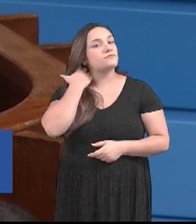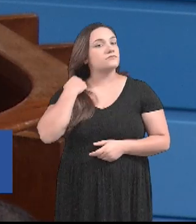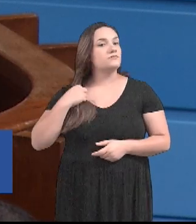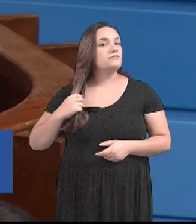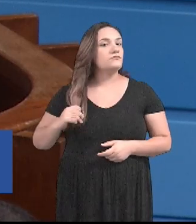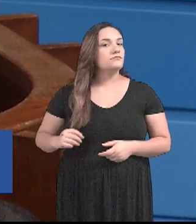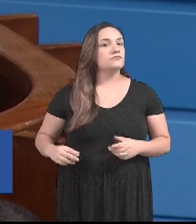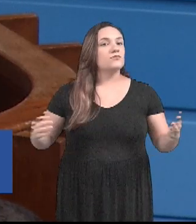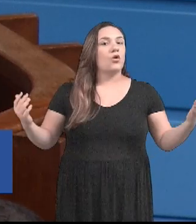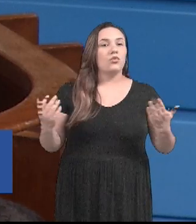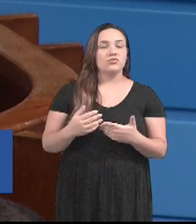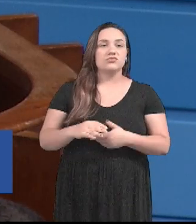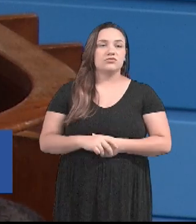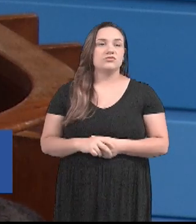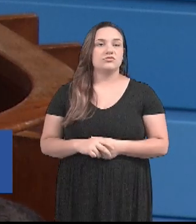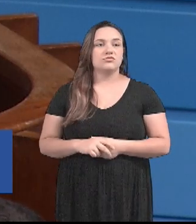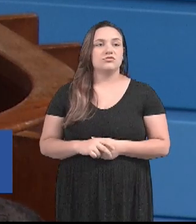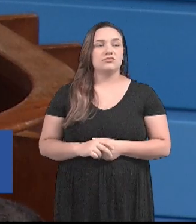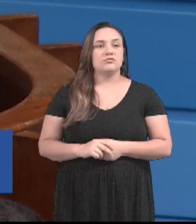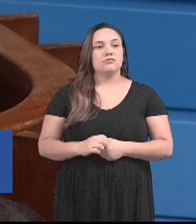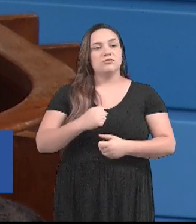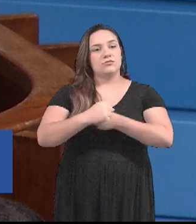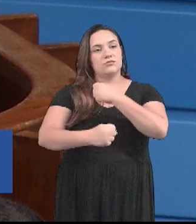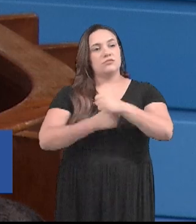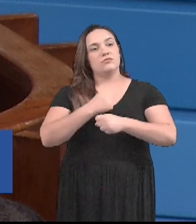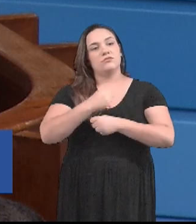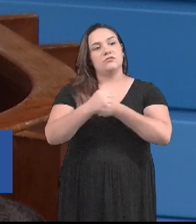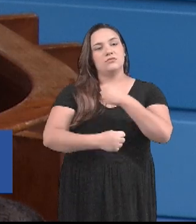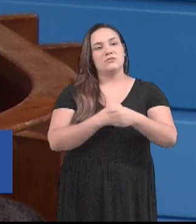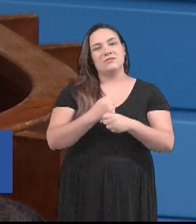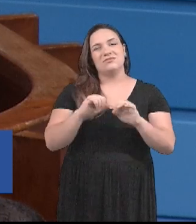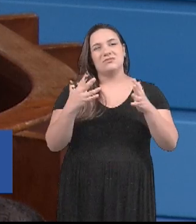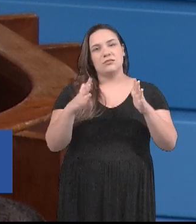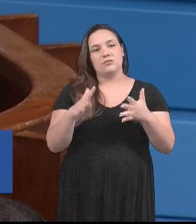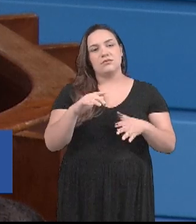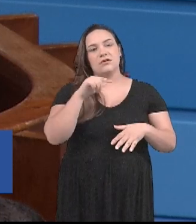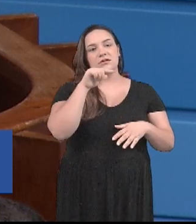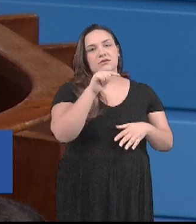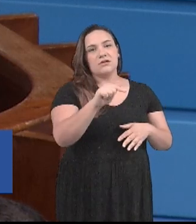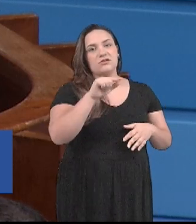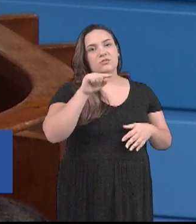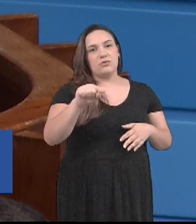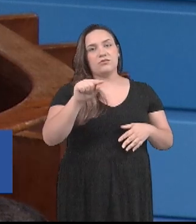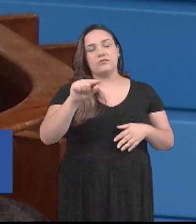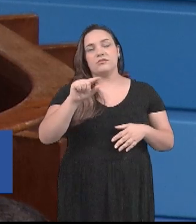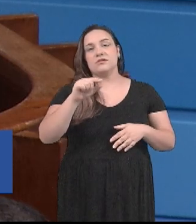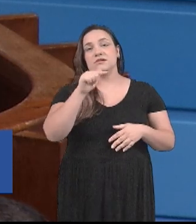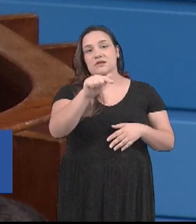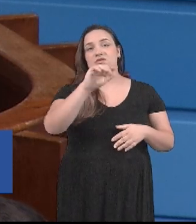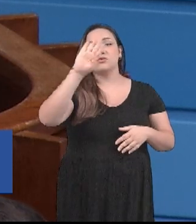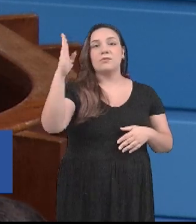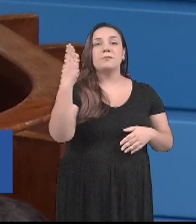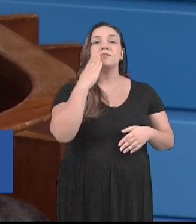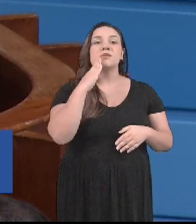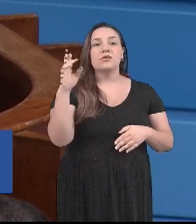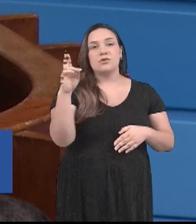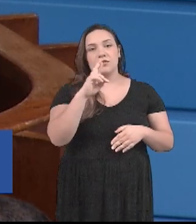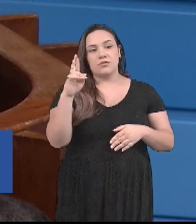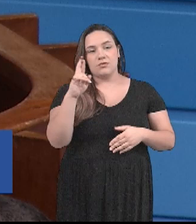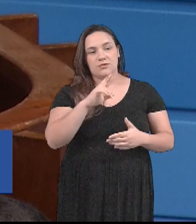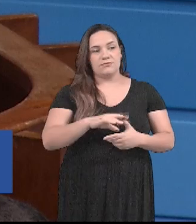valor atual por ano de algo em torno de 7 bilhões de reais.